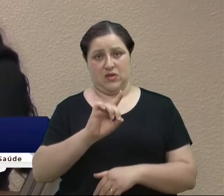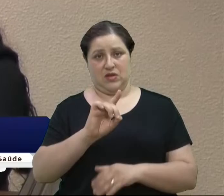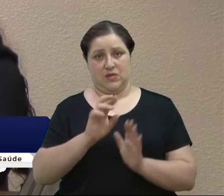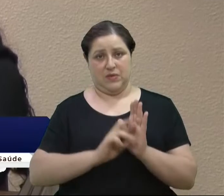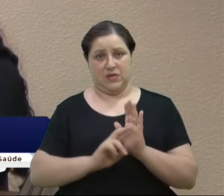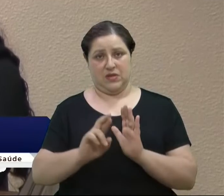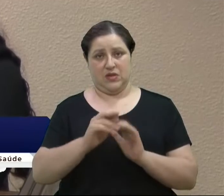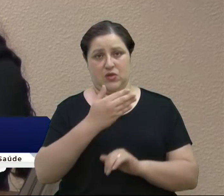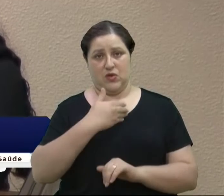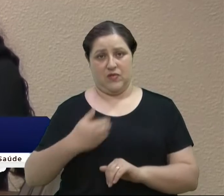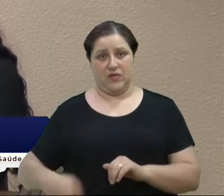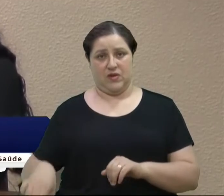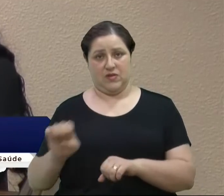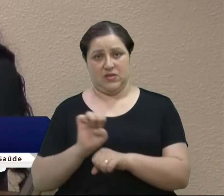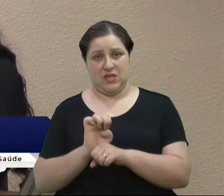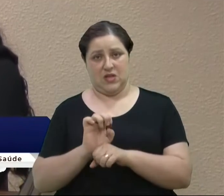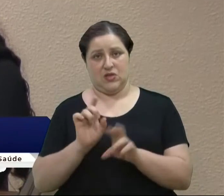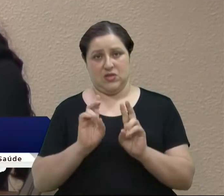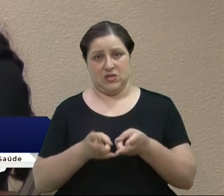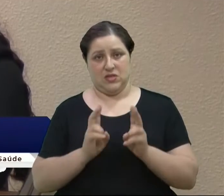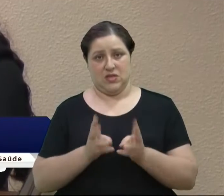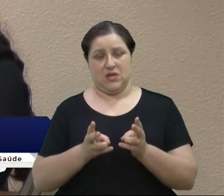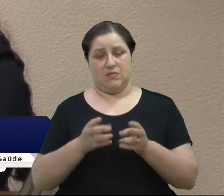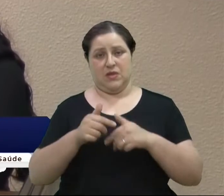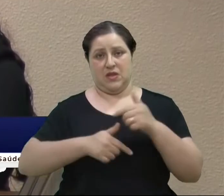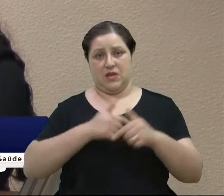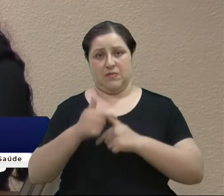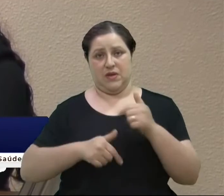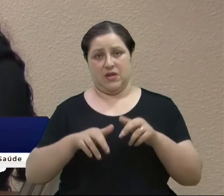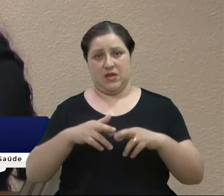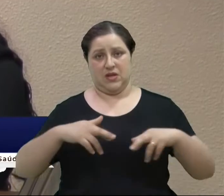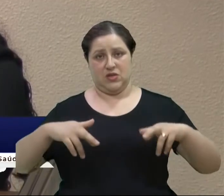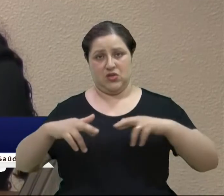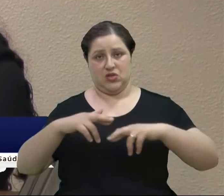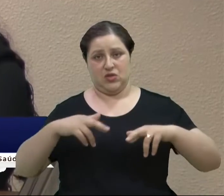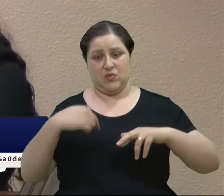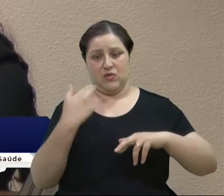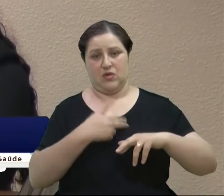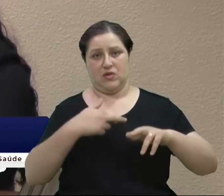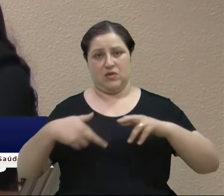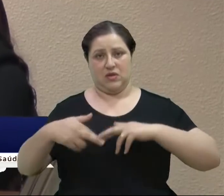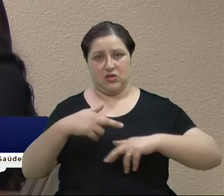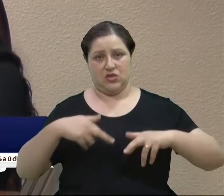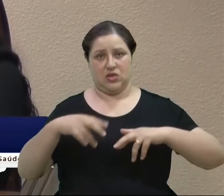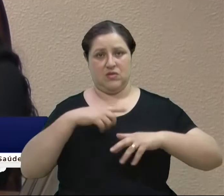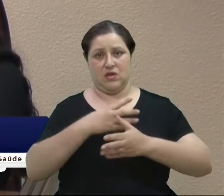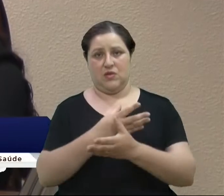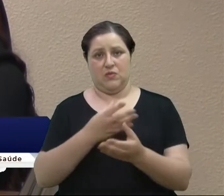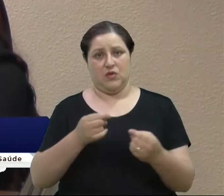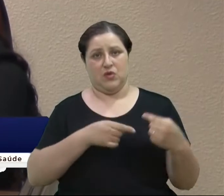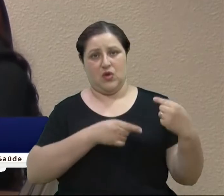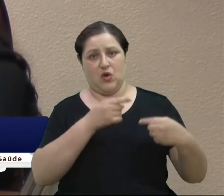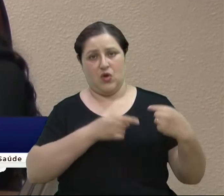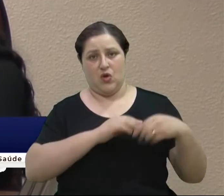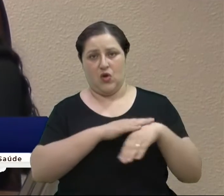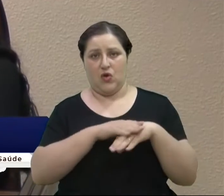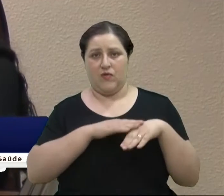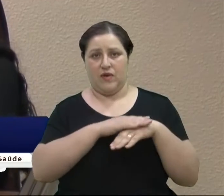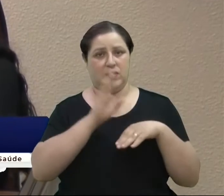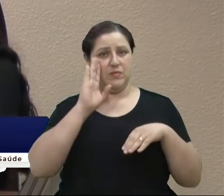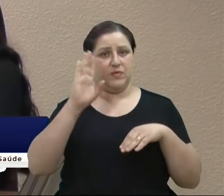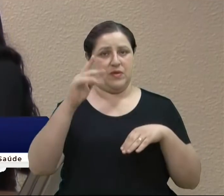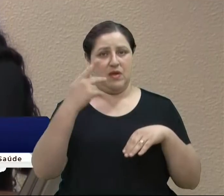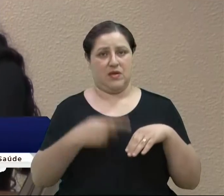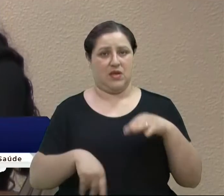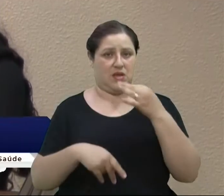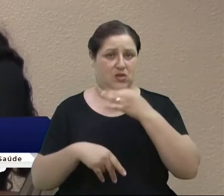estará sempre atuante na região. Eu acho que, enquanto região, a gente afinou muitos diálogos, principalmente com a gestão de